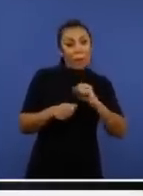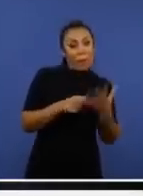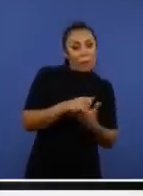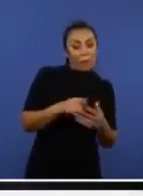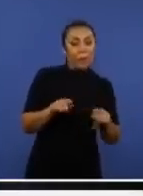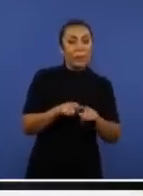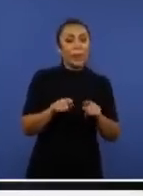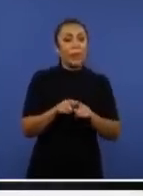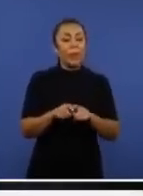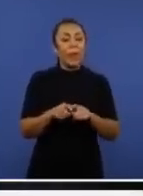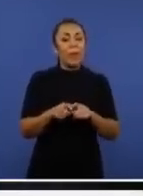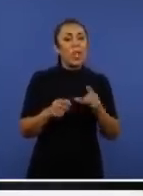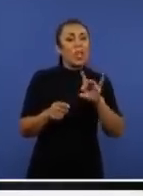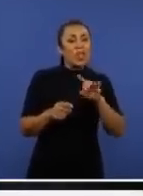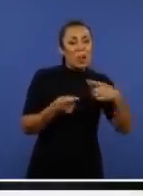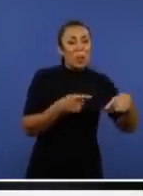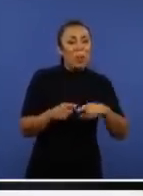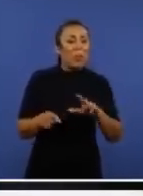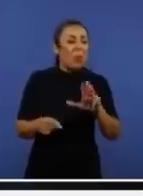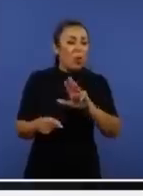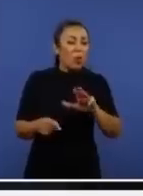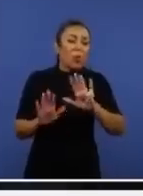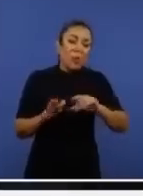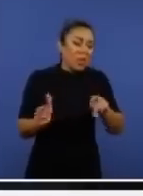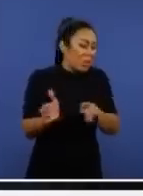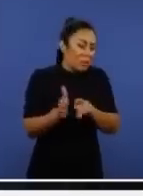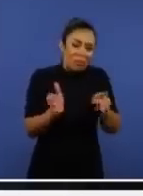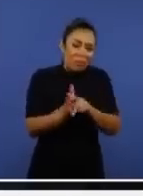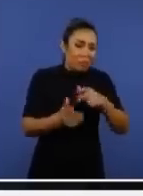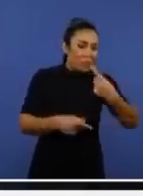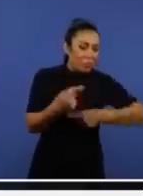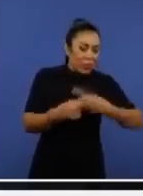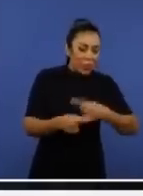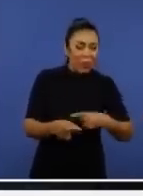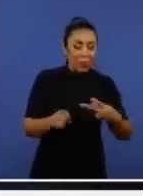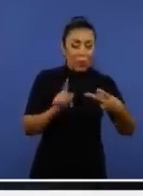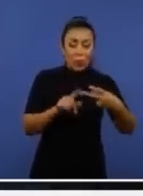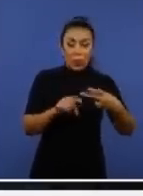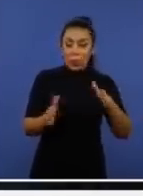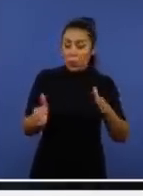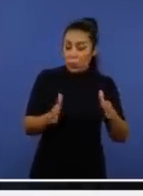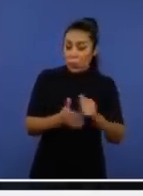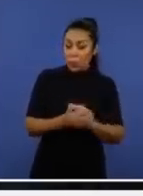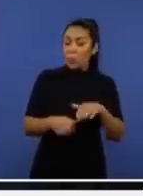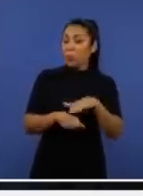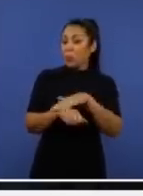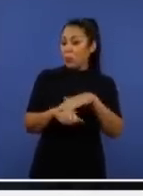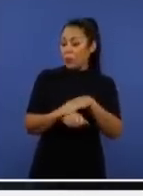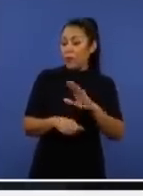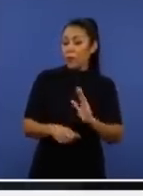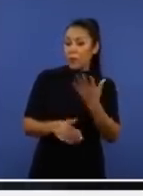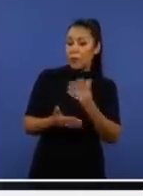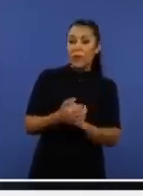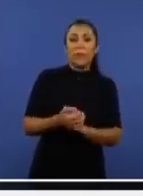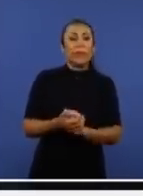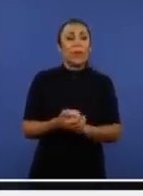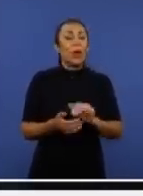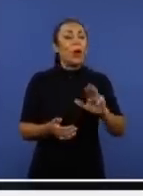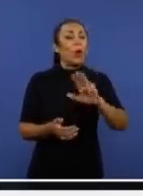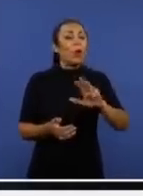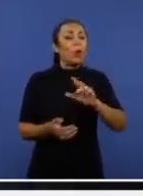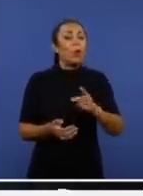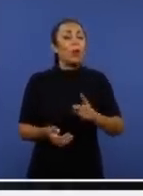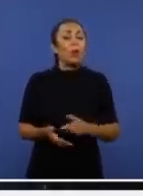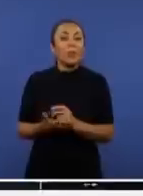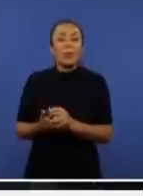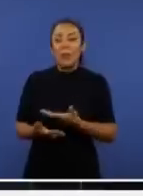uma alfinetada no Lula, mas acho dentro do jogo político ali. Acho que está aberto para o segundo turno uma conversa. E o Lula fez um acenos para o Ciro. Ele não quis brigar com o Ciro. Meu